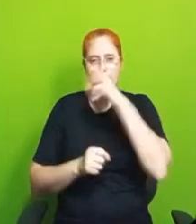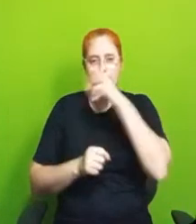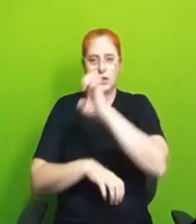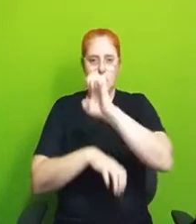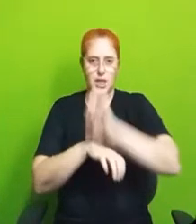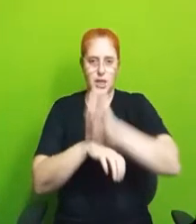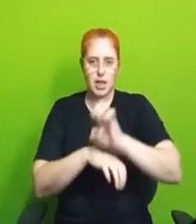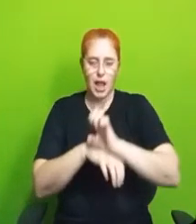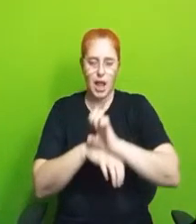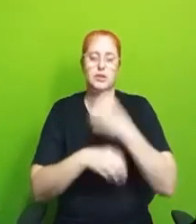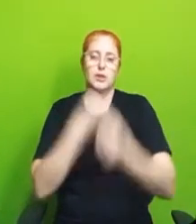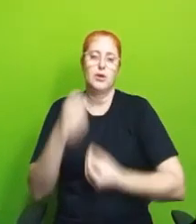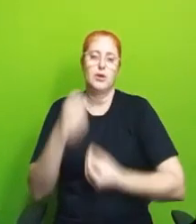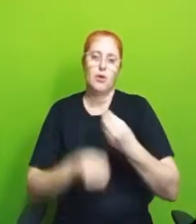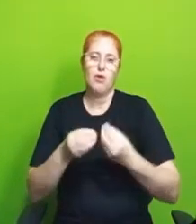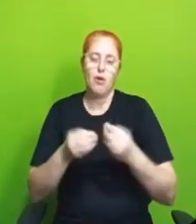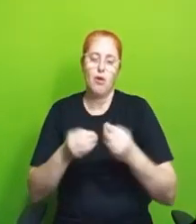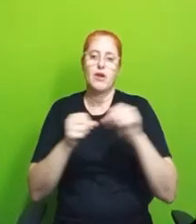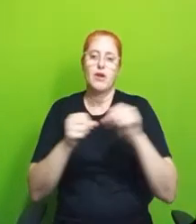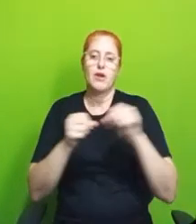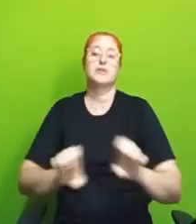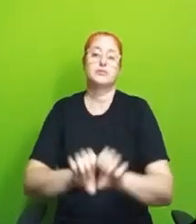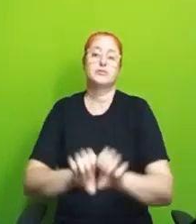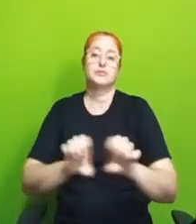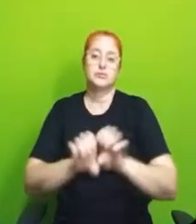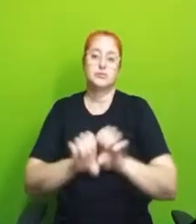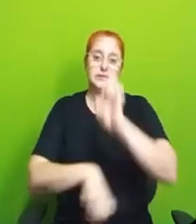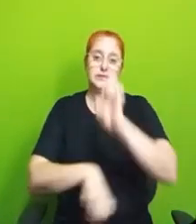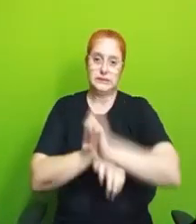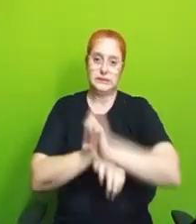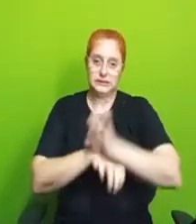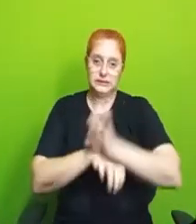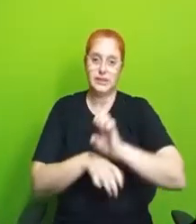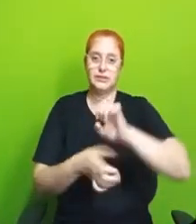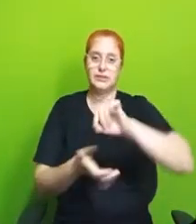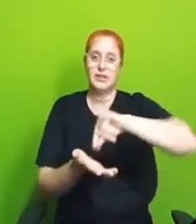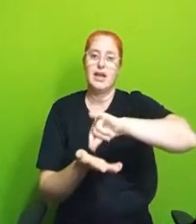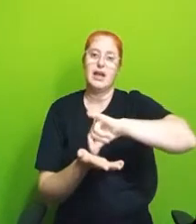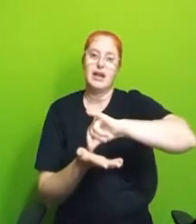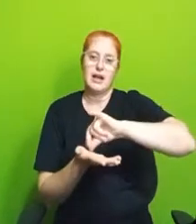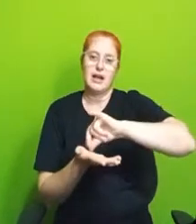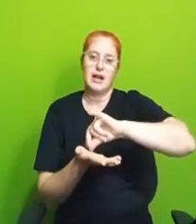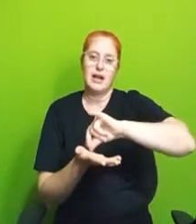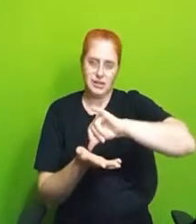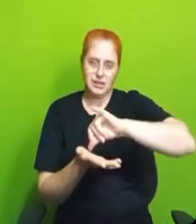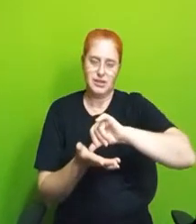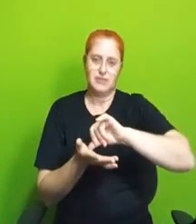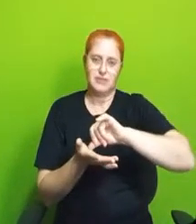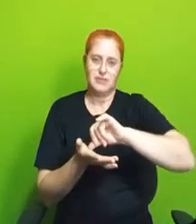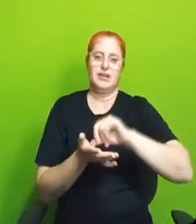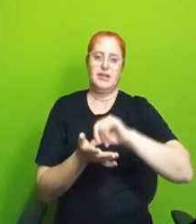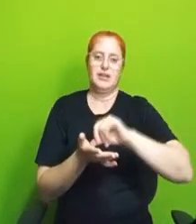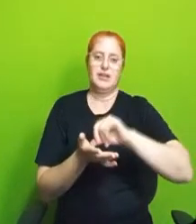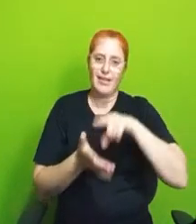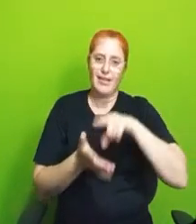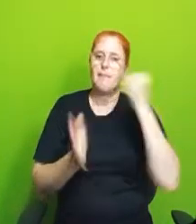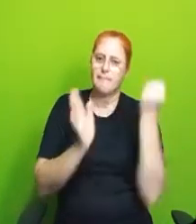se estrutura. Além de ser um Estado capitalista, um Estado racista, ele é um Estado marcadamente patriarcal, né? Um Estado que se